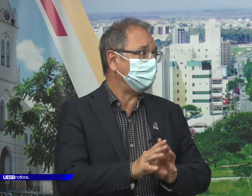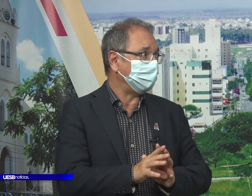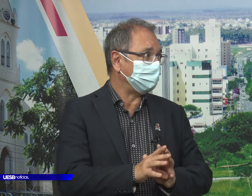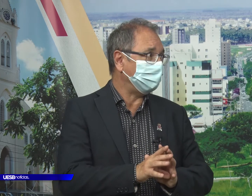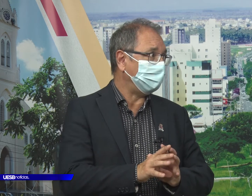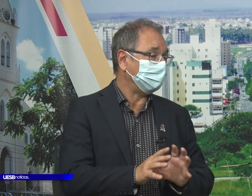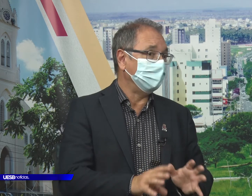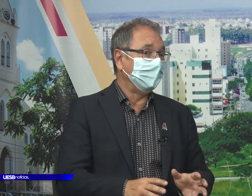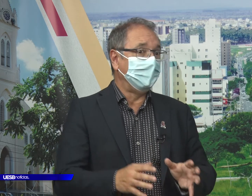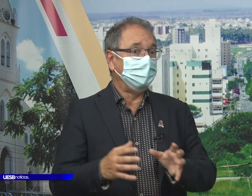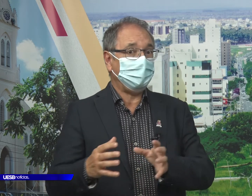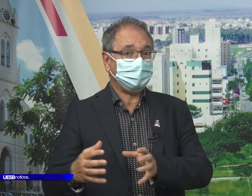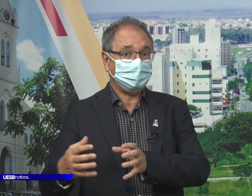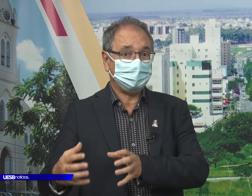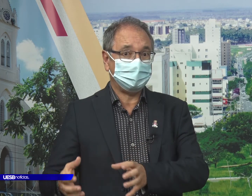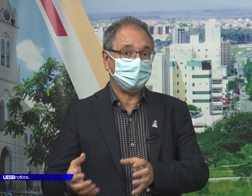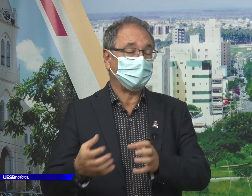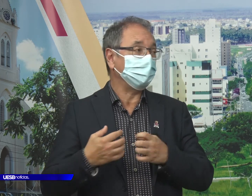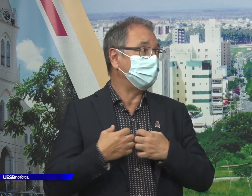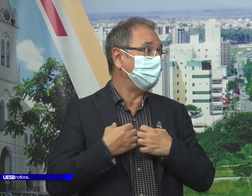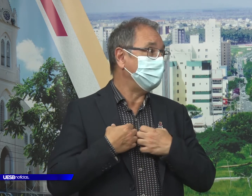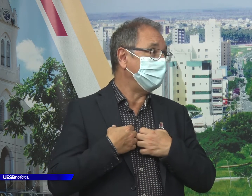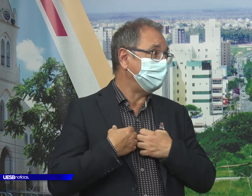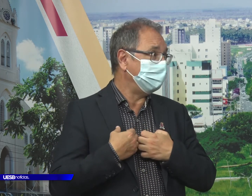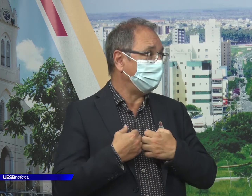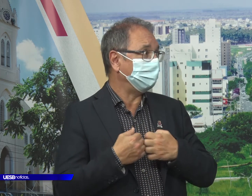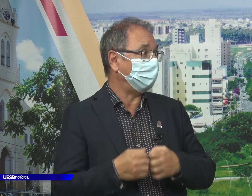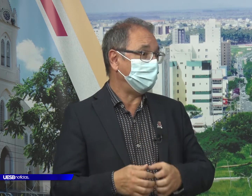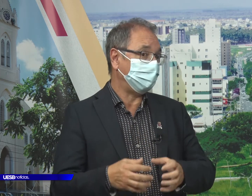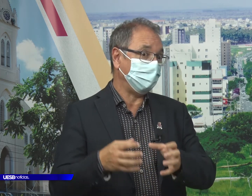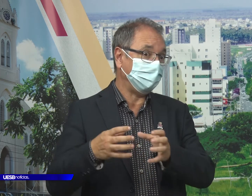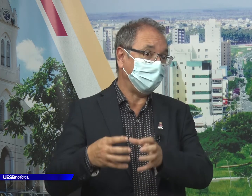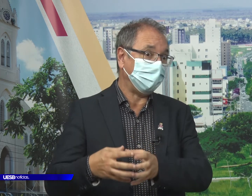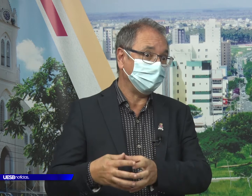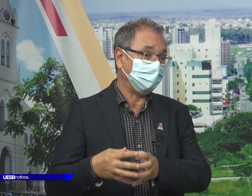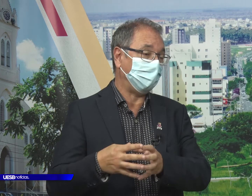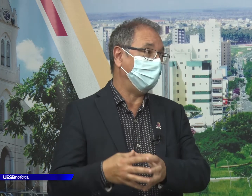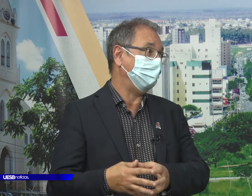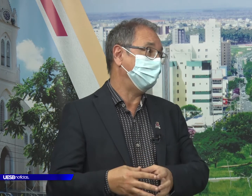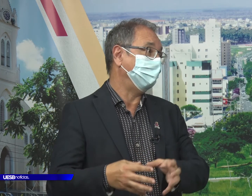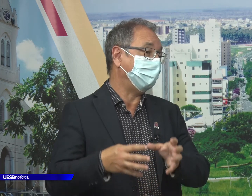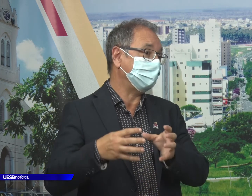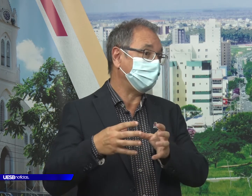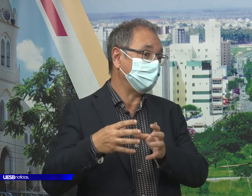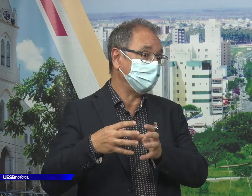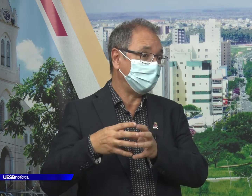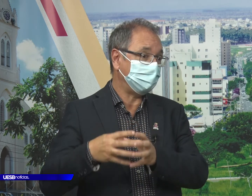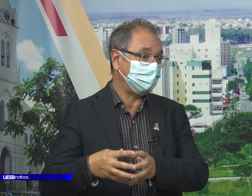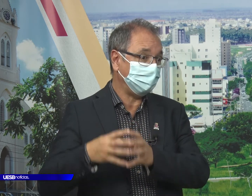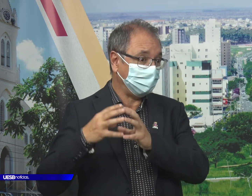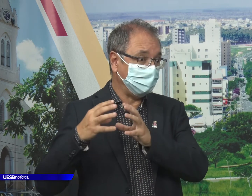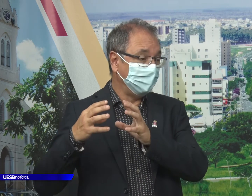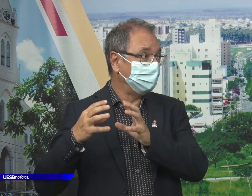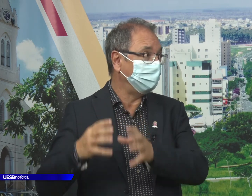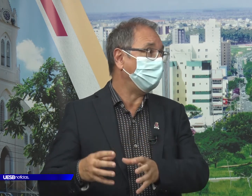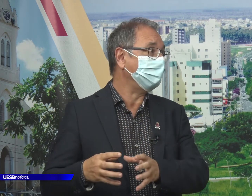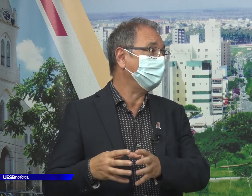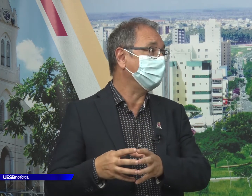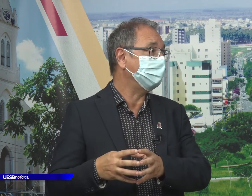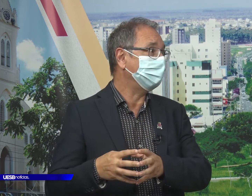por um Sistema Nacional nesse sistema que o sistema específico da Wesley foi criado pela uesb uma resolução específica